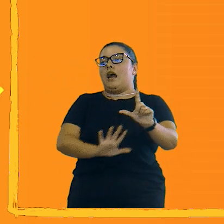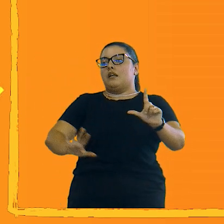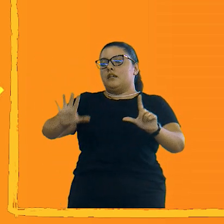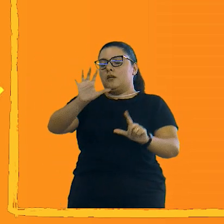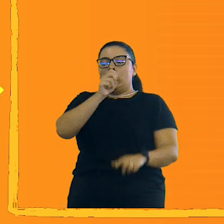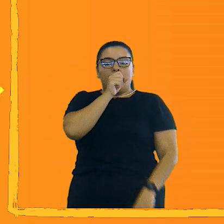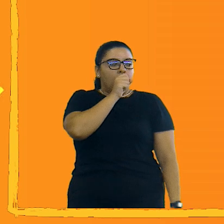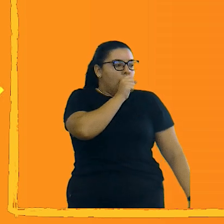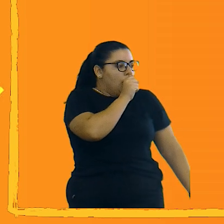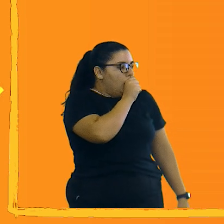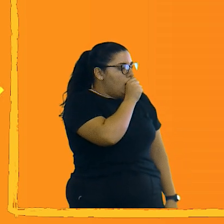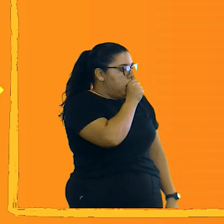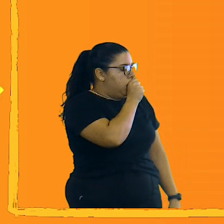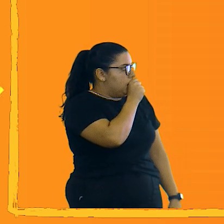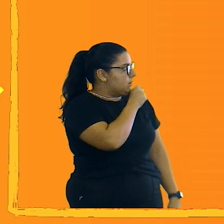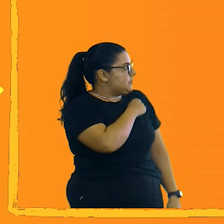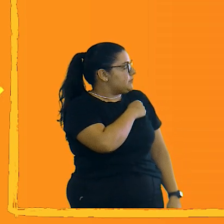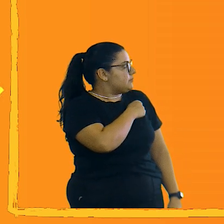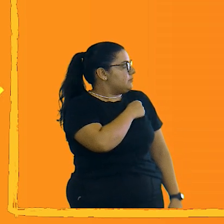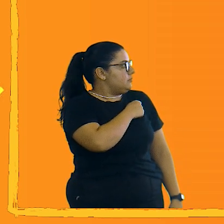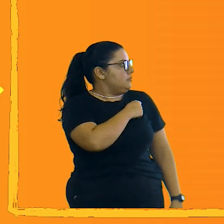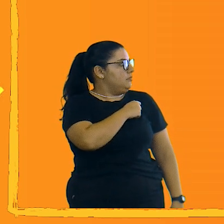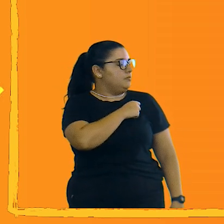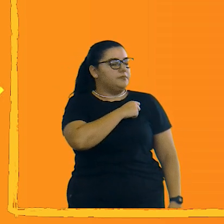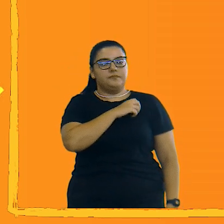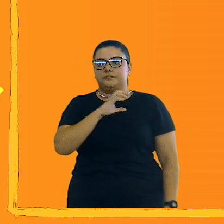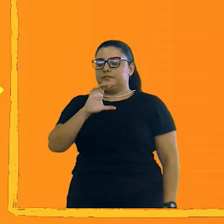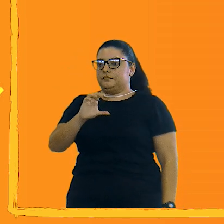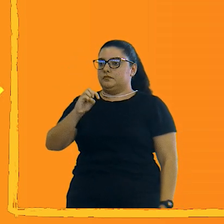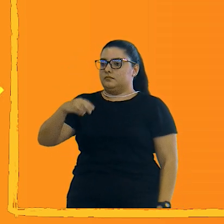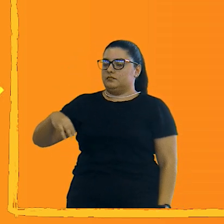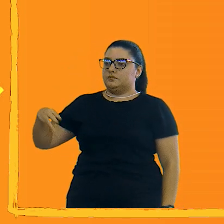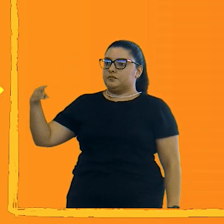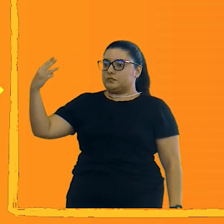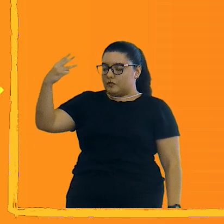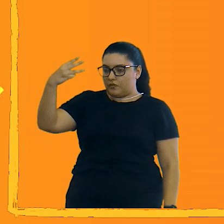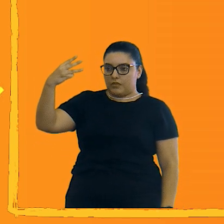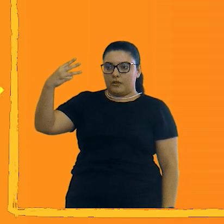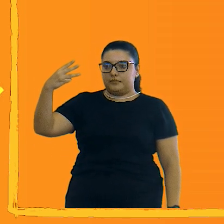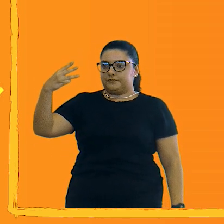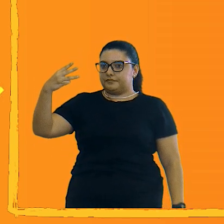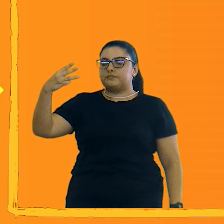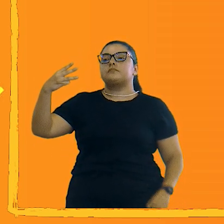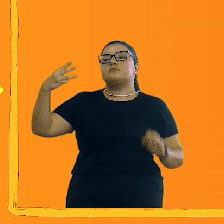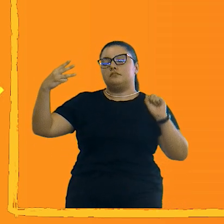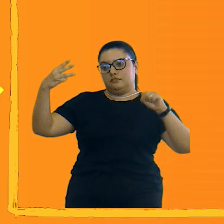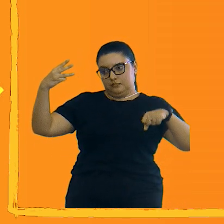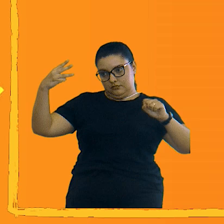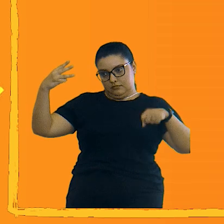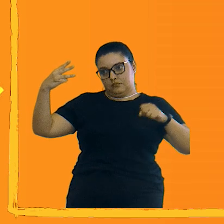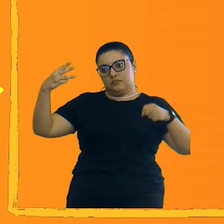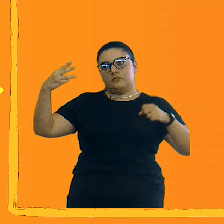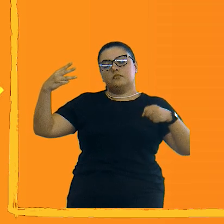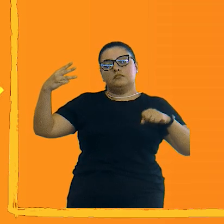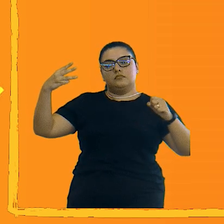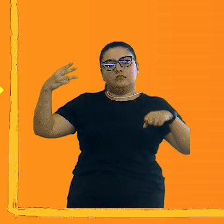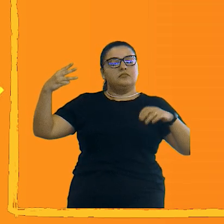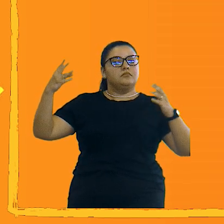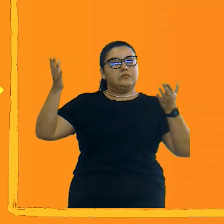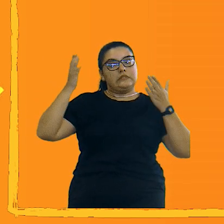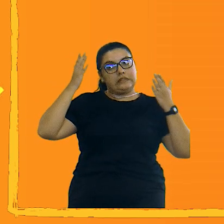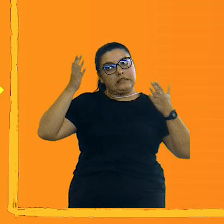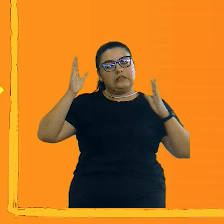área cm Cico é é medida de volume sim é calma